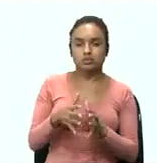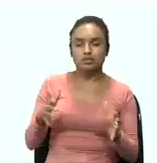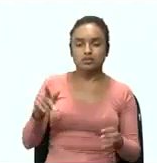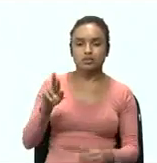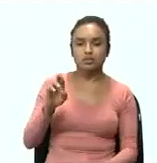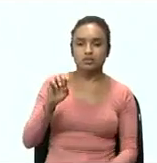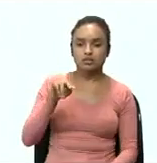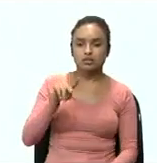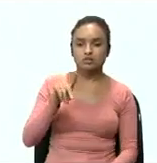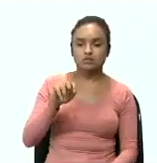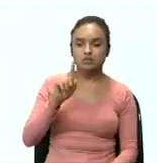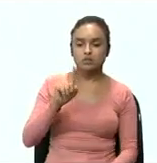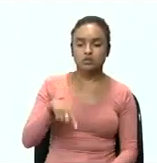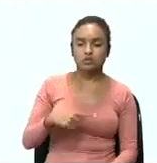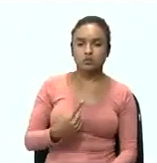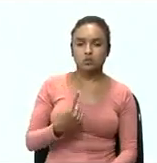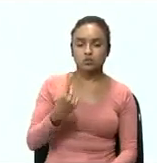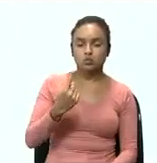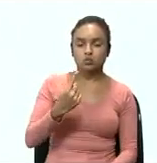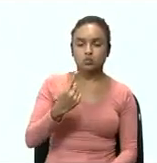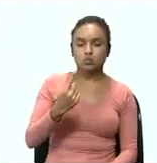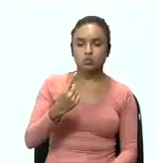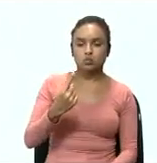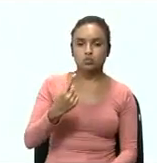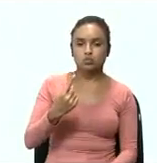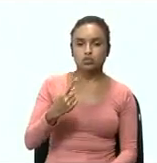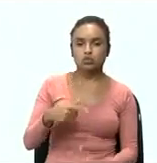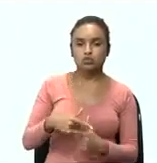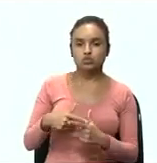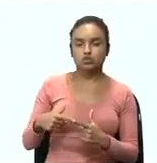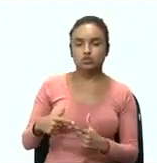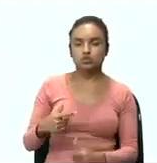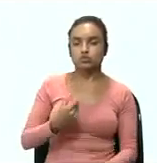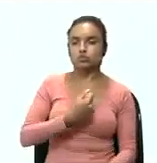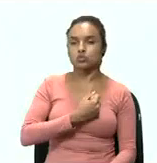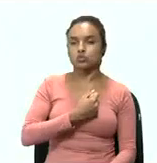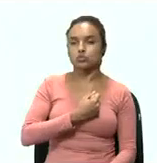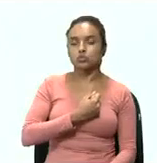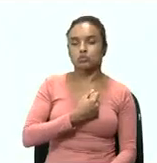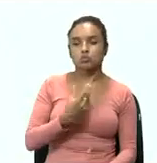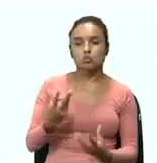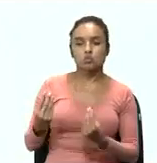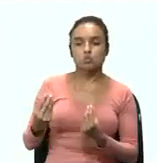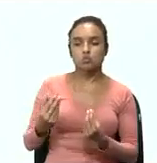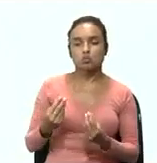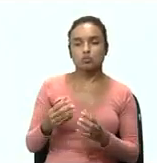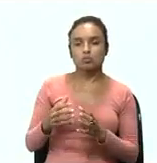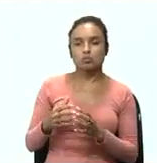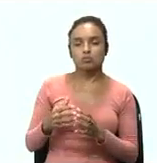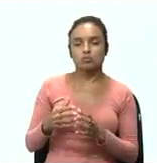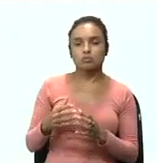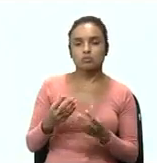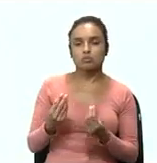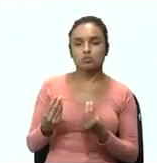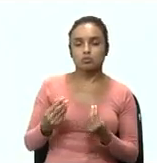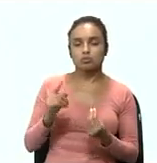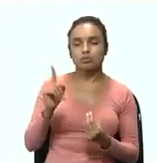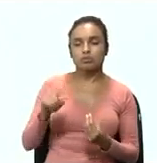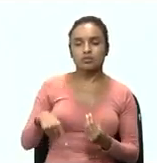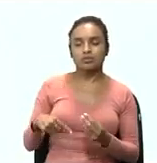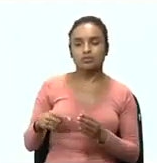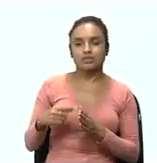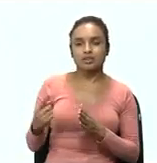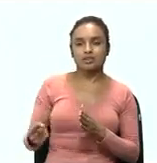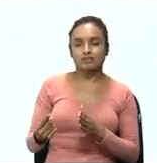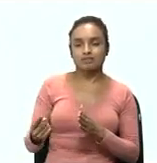1 dividido por um número muito grande, há uma tendência em ser zero, ok?